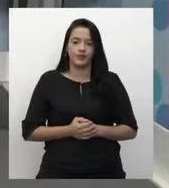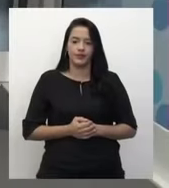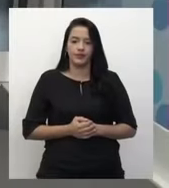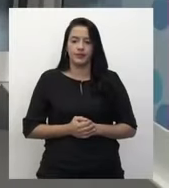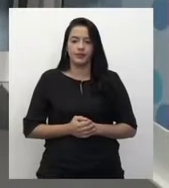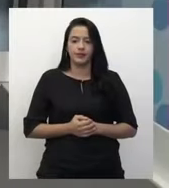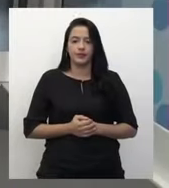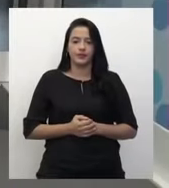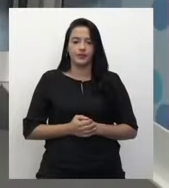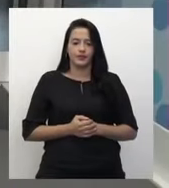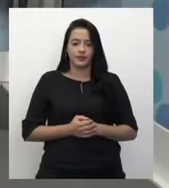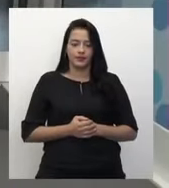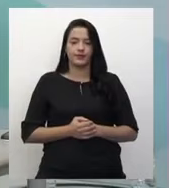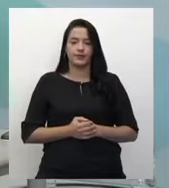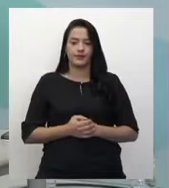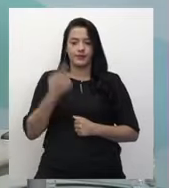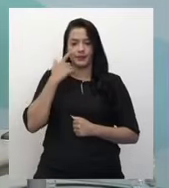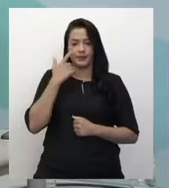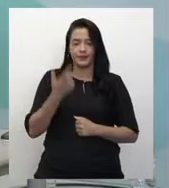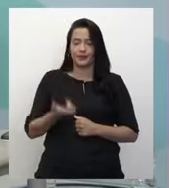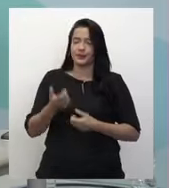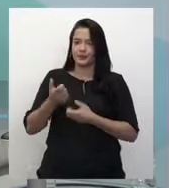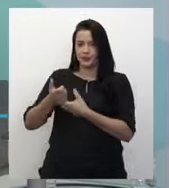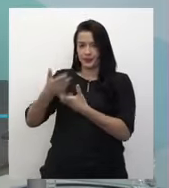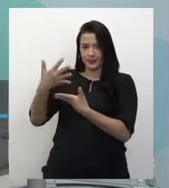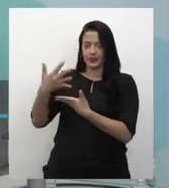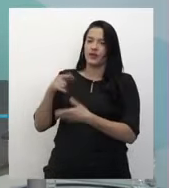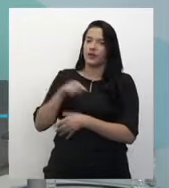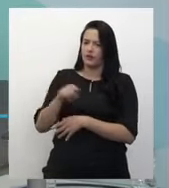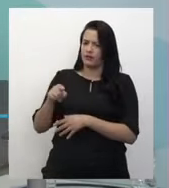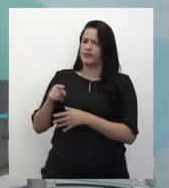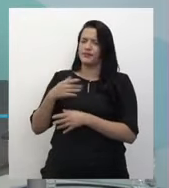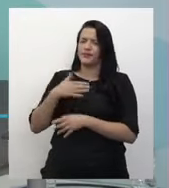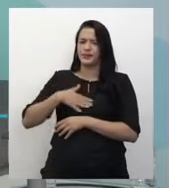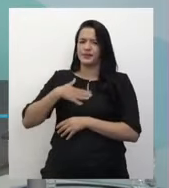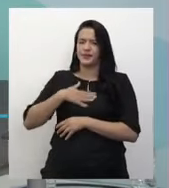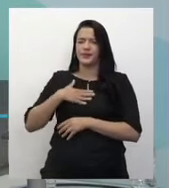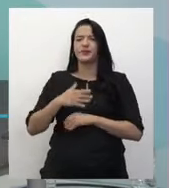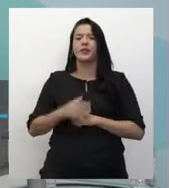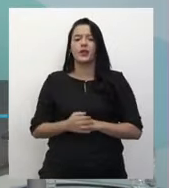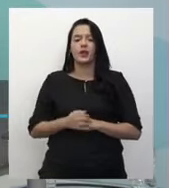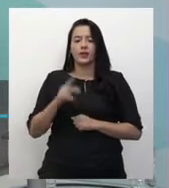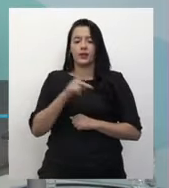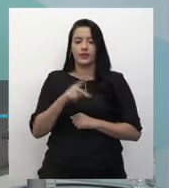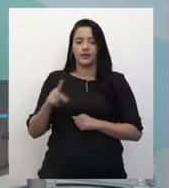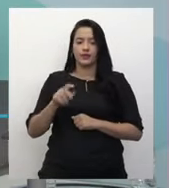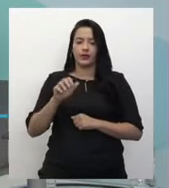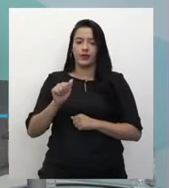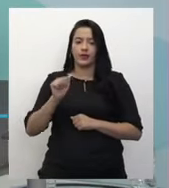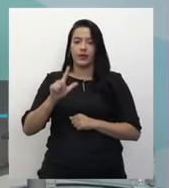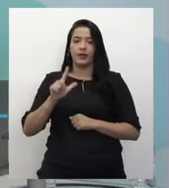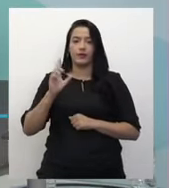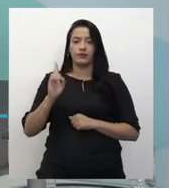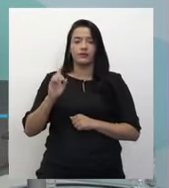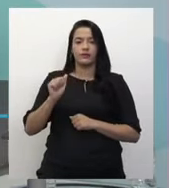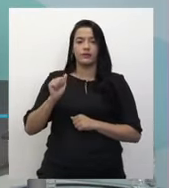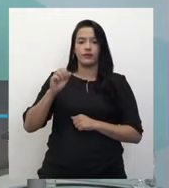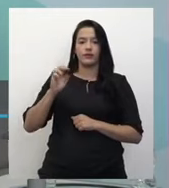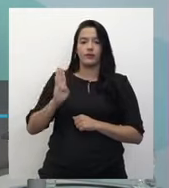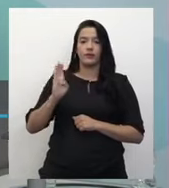Vamos lá. Ó, me chamou a atenção aqui um comentário do Pro Adalberto, né? É só para justificar, por exemplo,